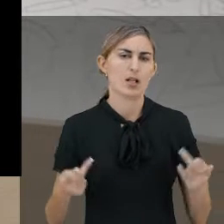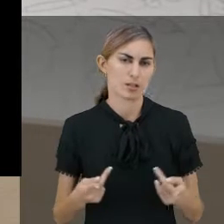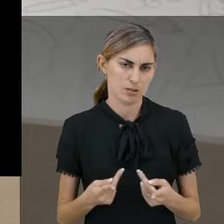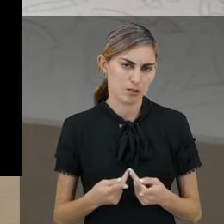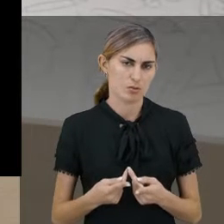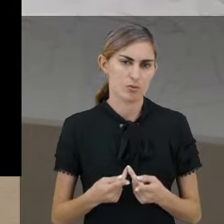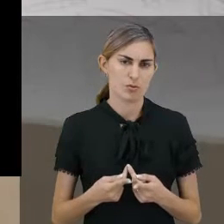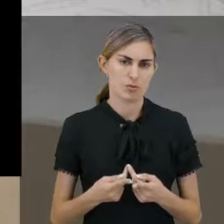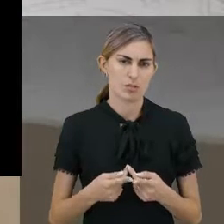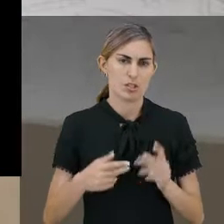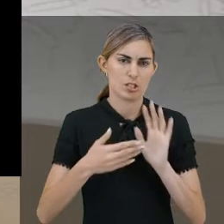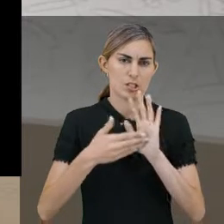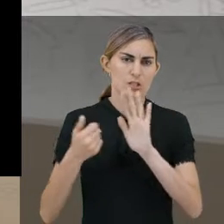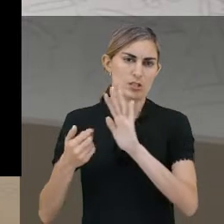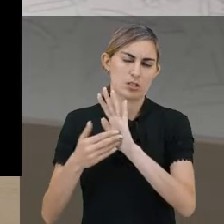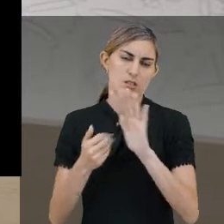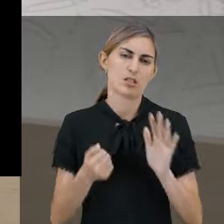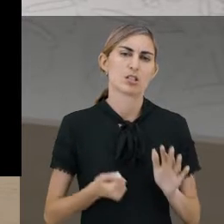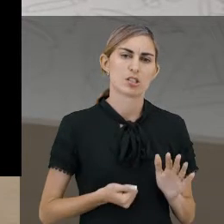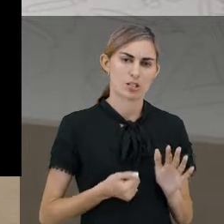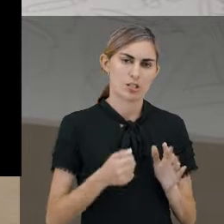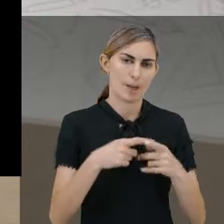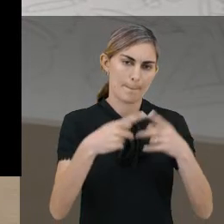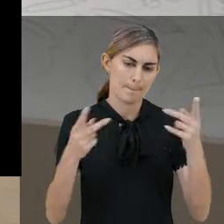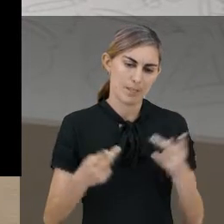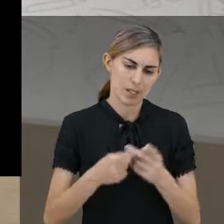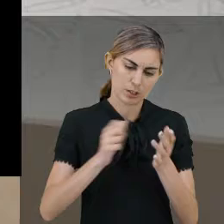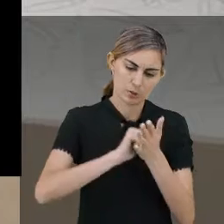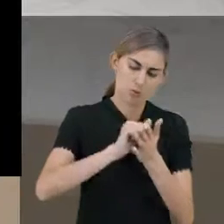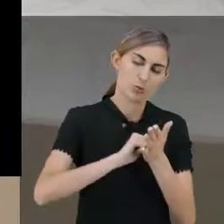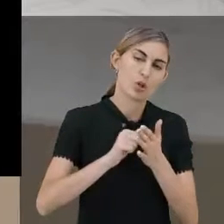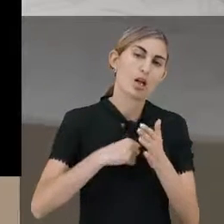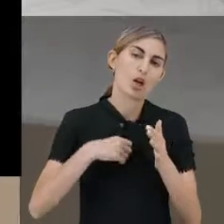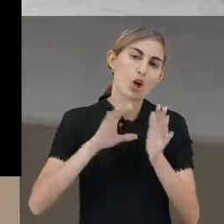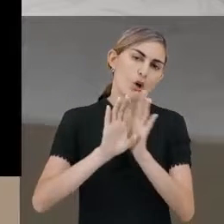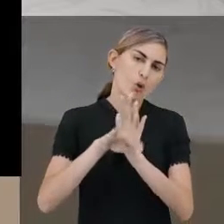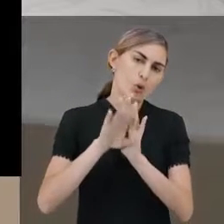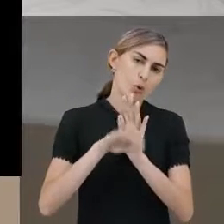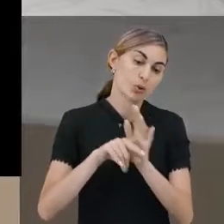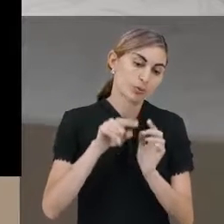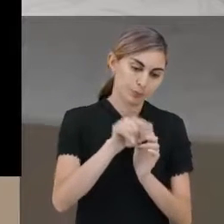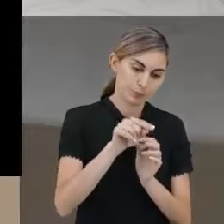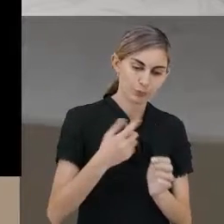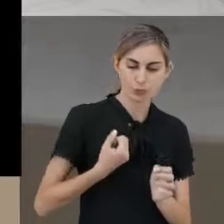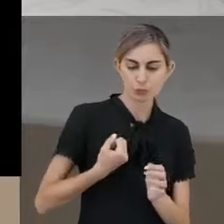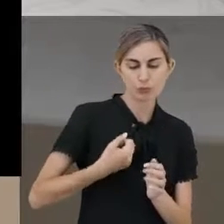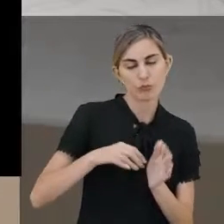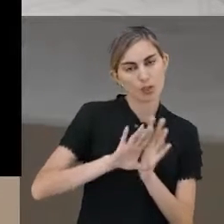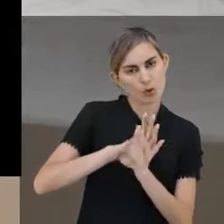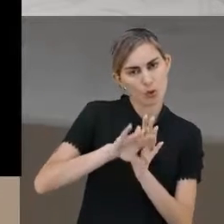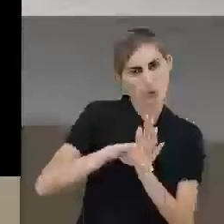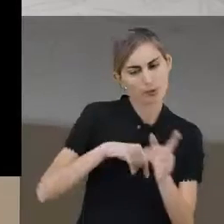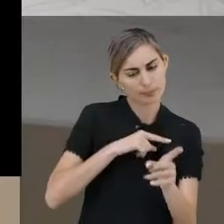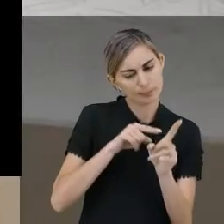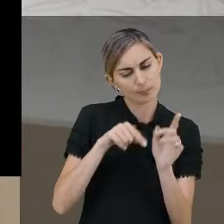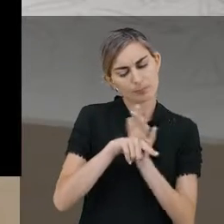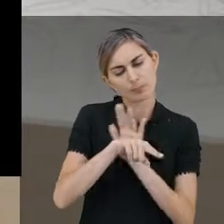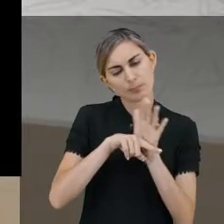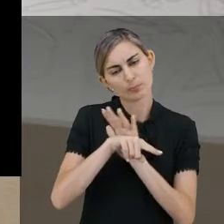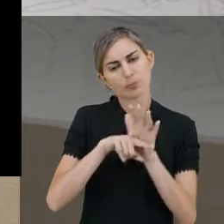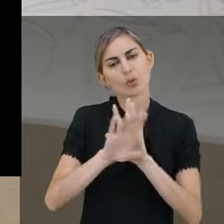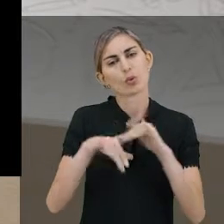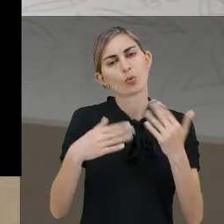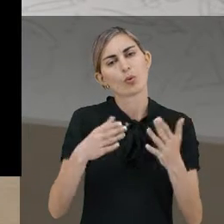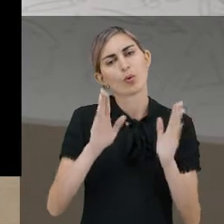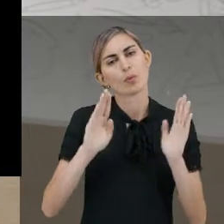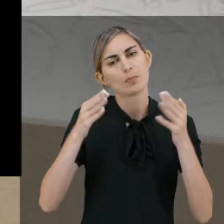Já a função remover prato, ela vai receber um código e a partir desse código será verificado qual